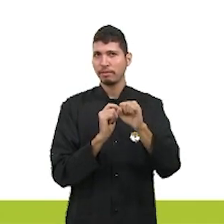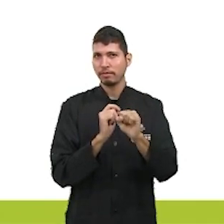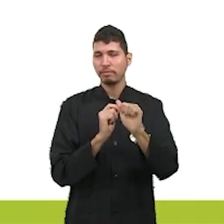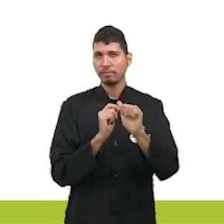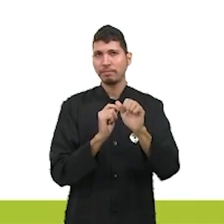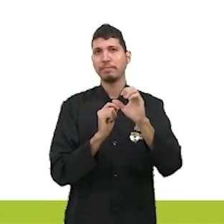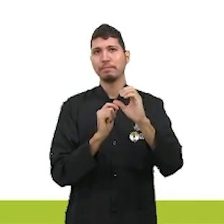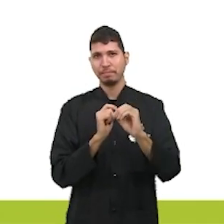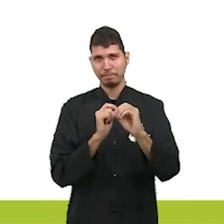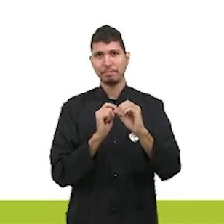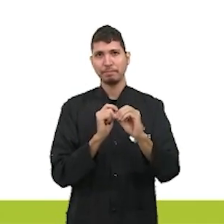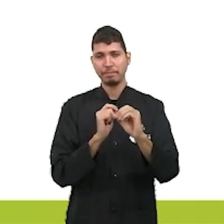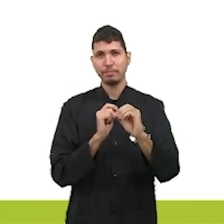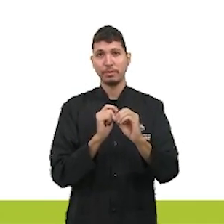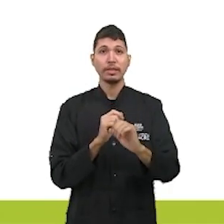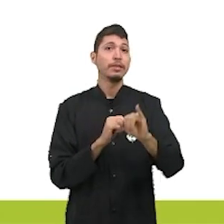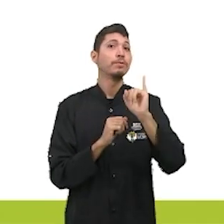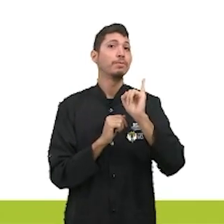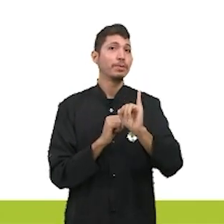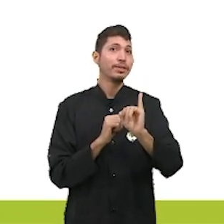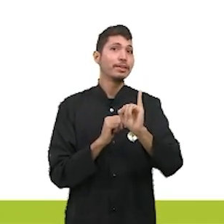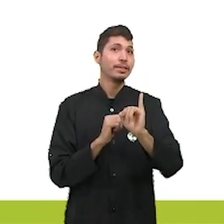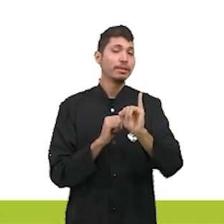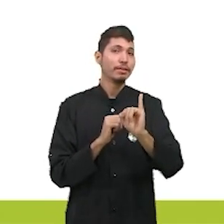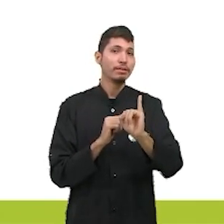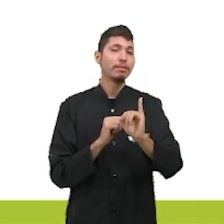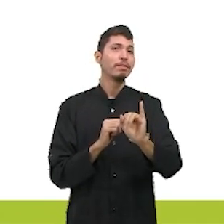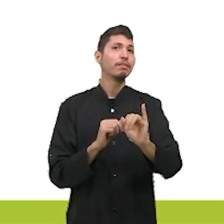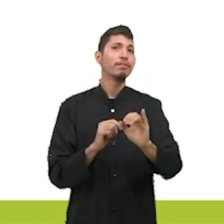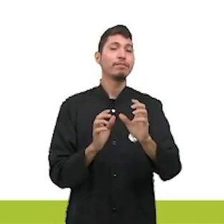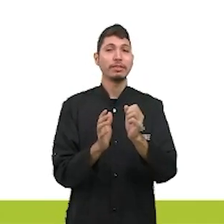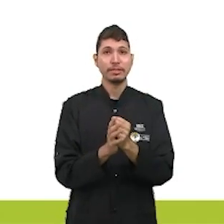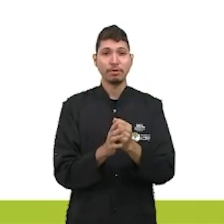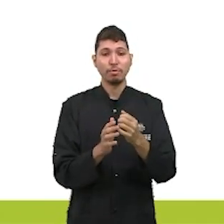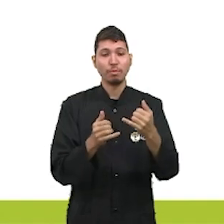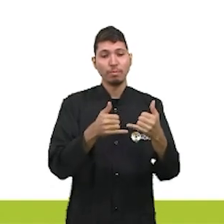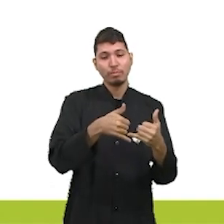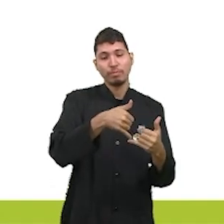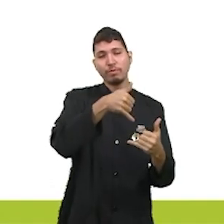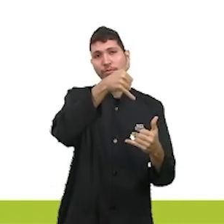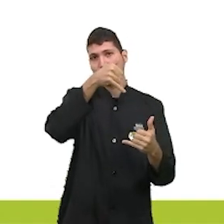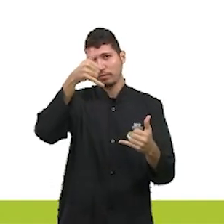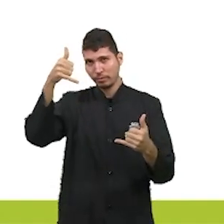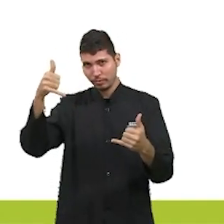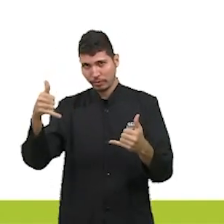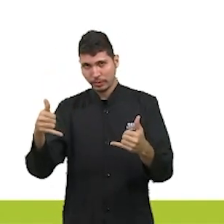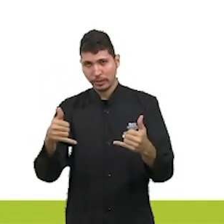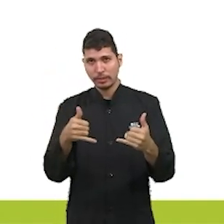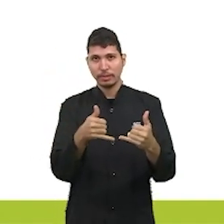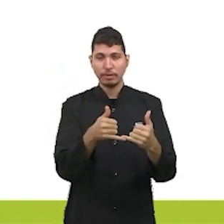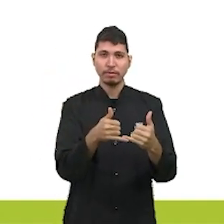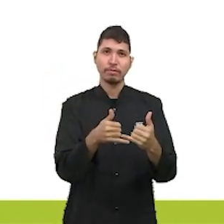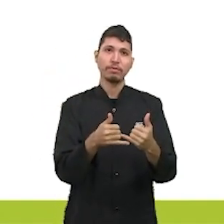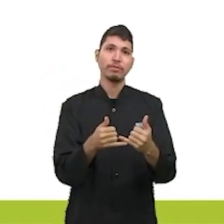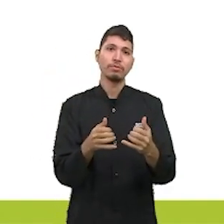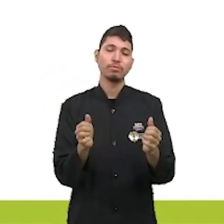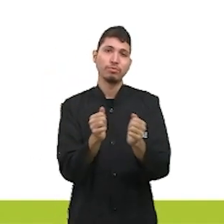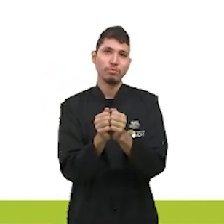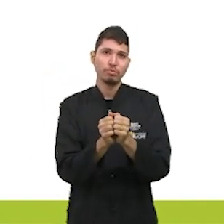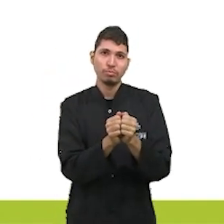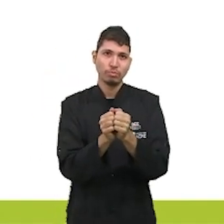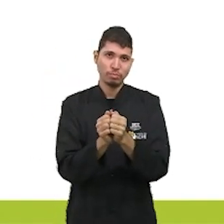fonte, e o meu I, que vai estar ali passando pelo fio condutor, também junto com a tensão, que vai ser a